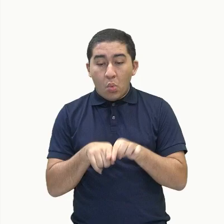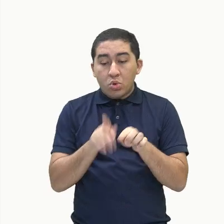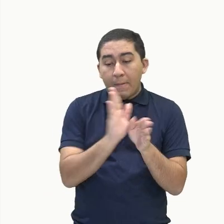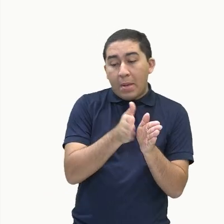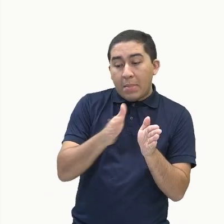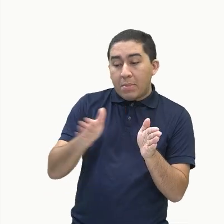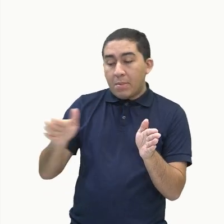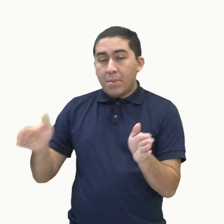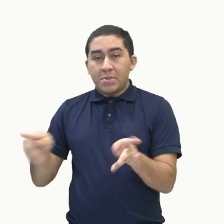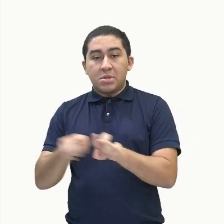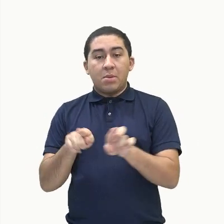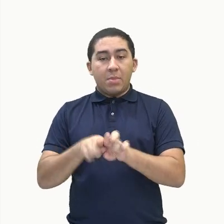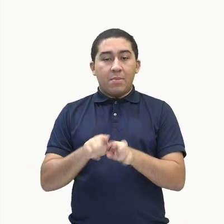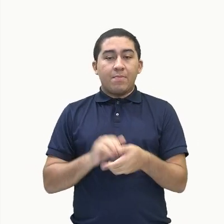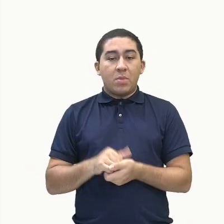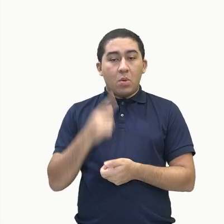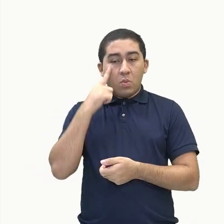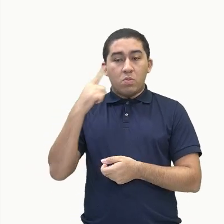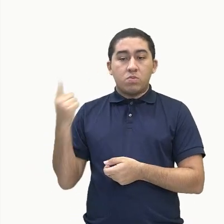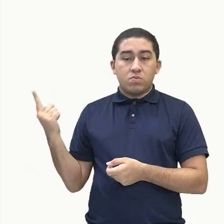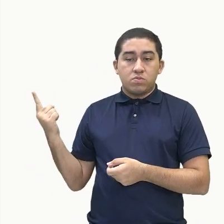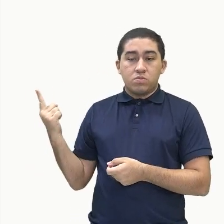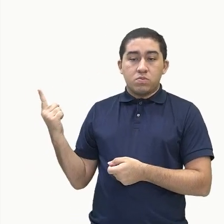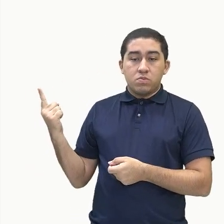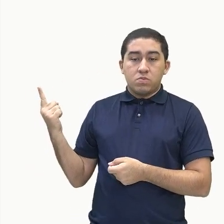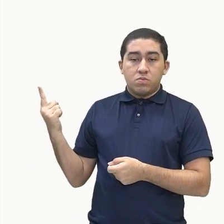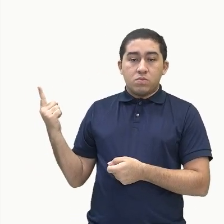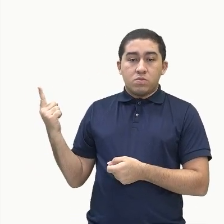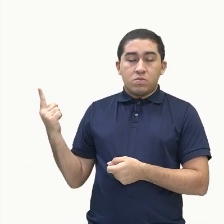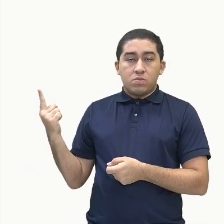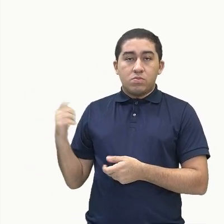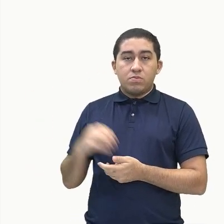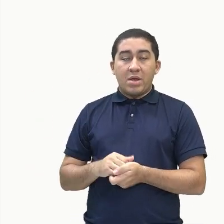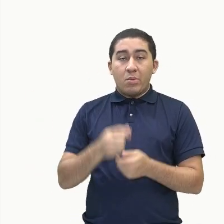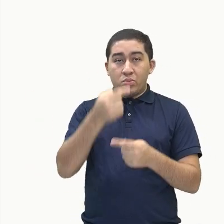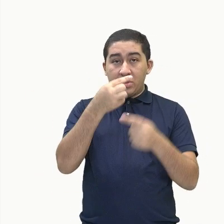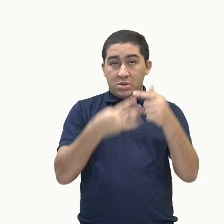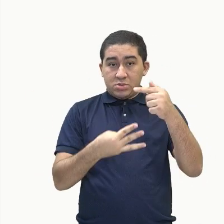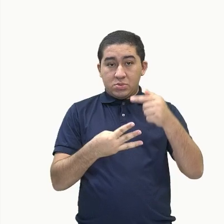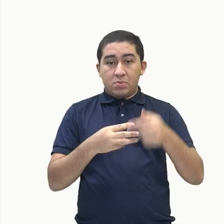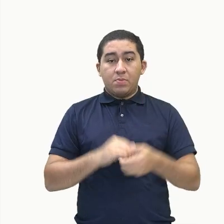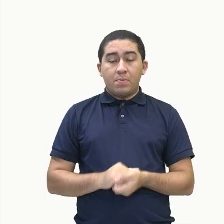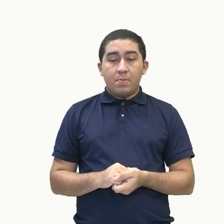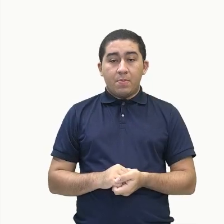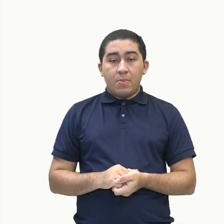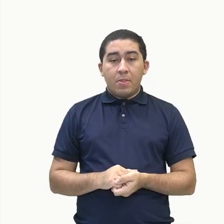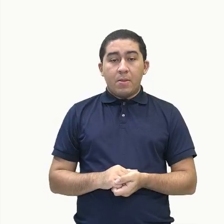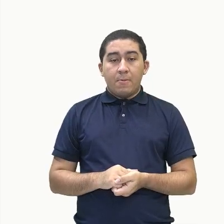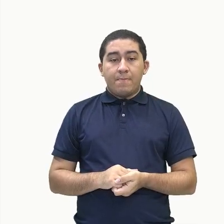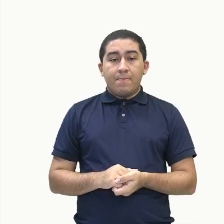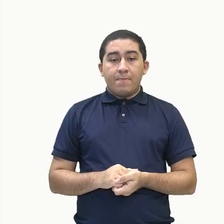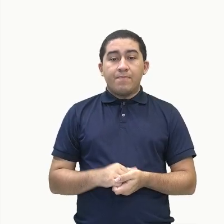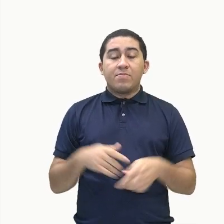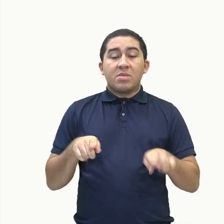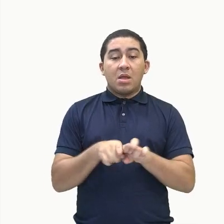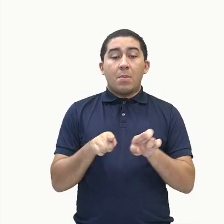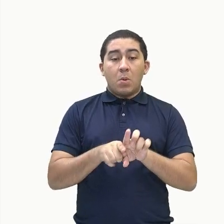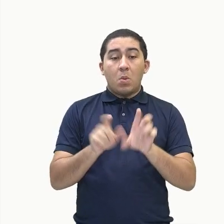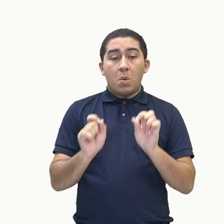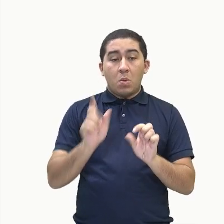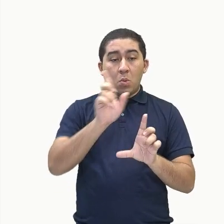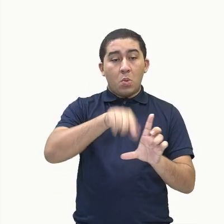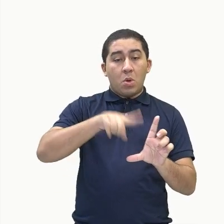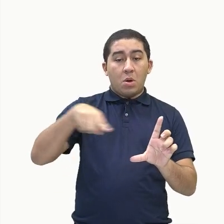e aqui você observou duas partes, três, na verdade, desse todo. E o gráfico de linhas, aqui estão